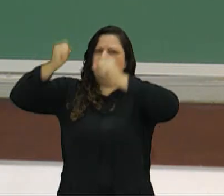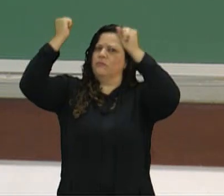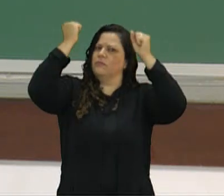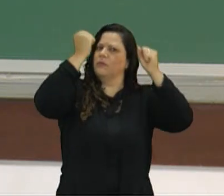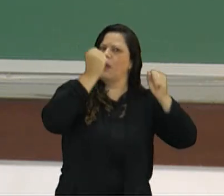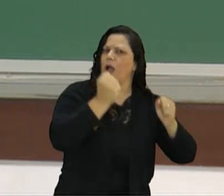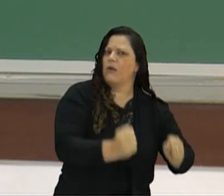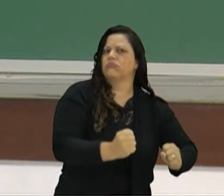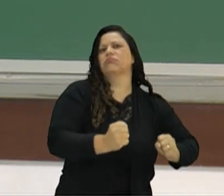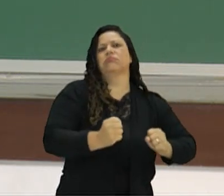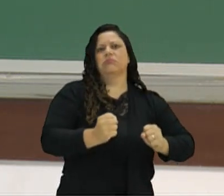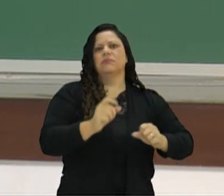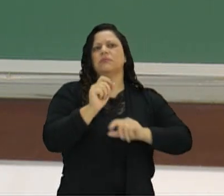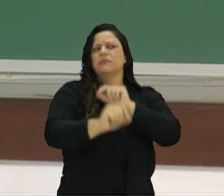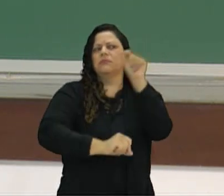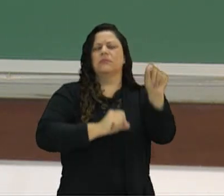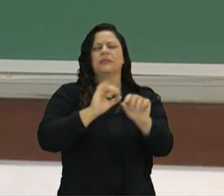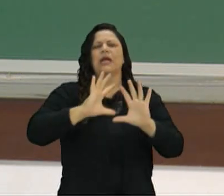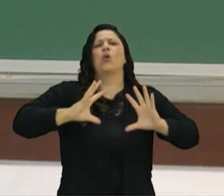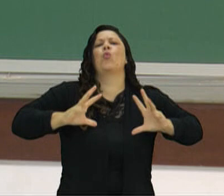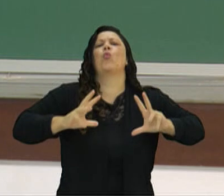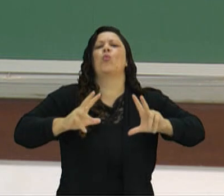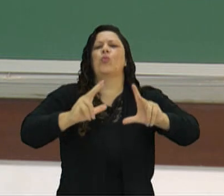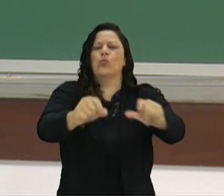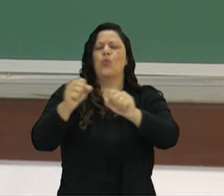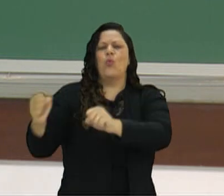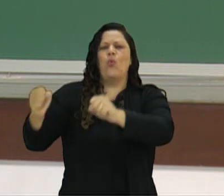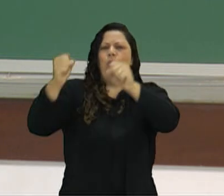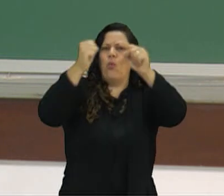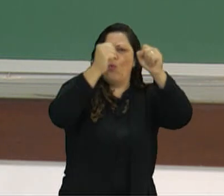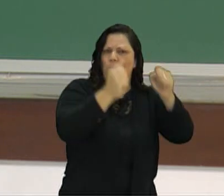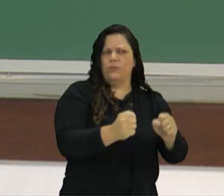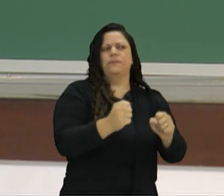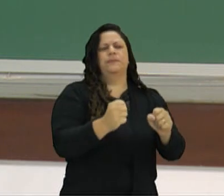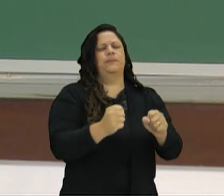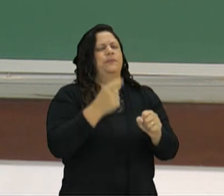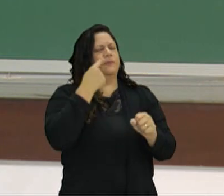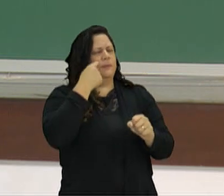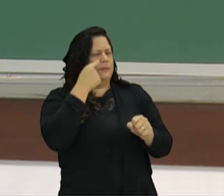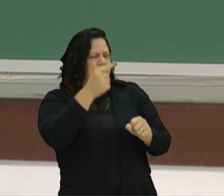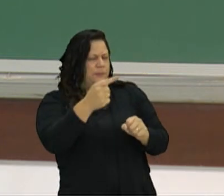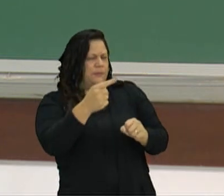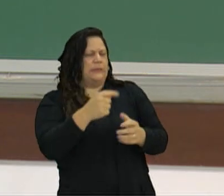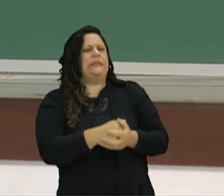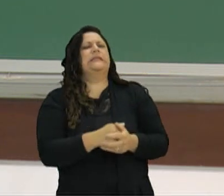Porque quem detém todo o poder é tentado a abusar dele.